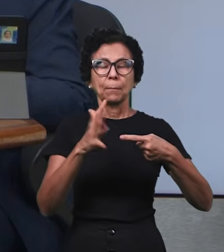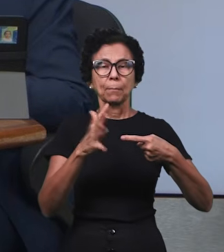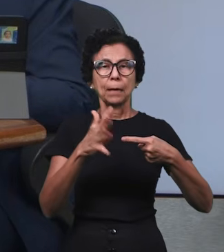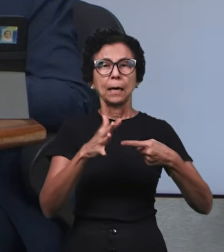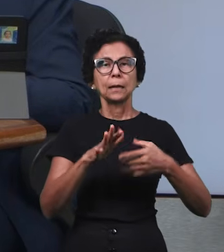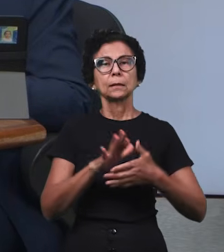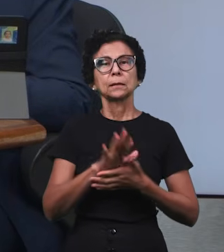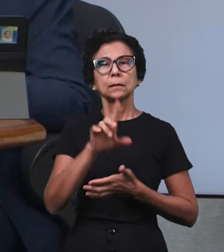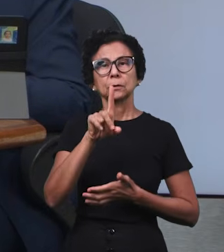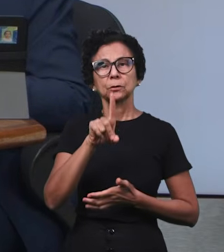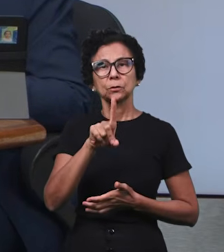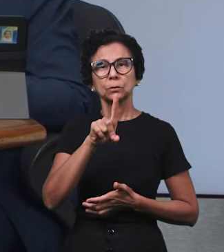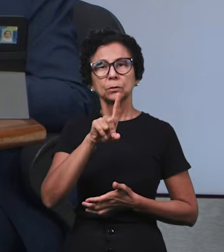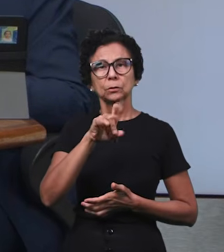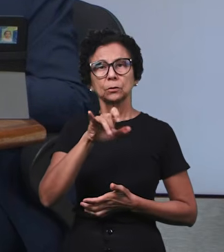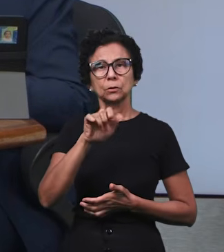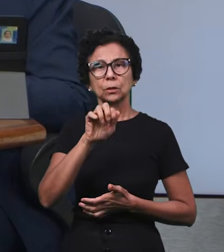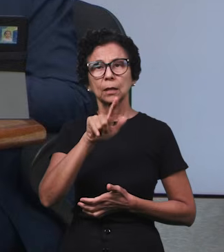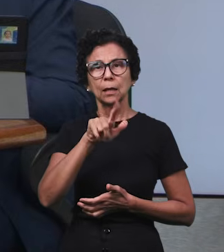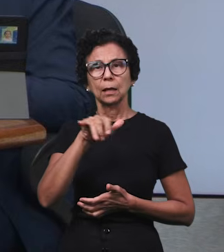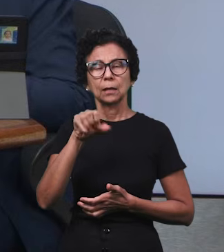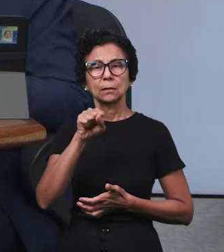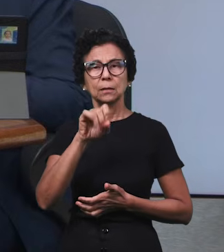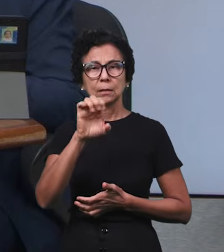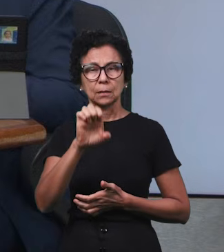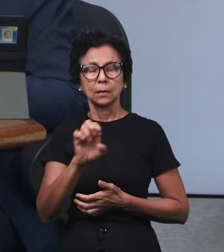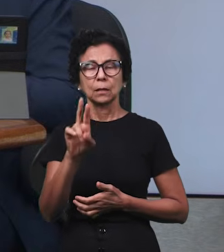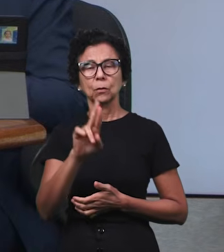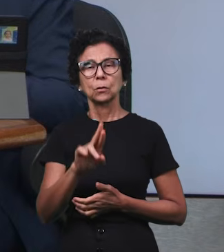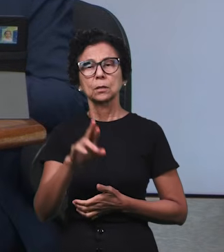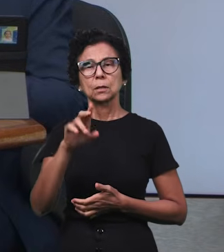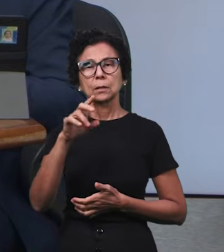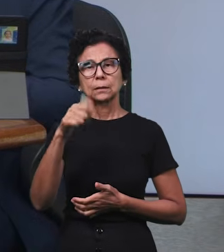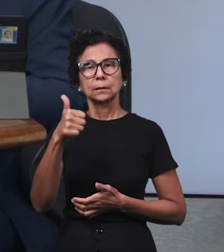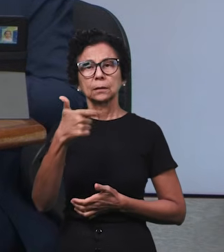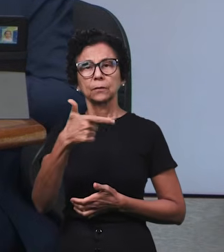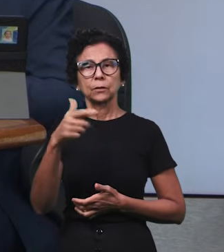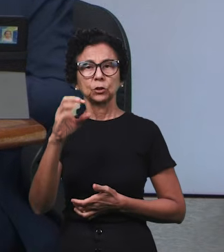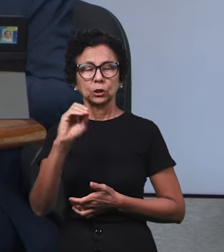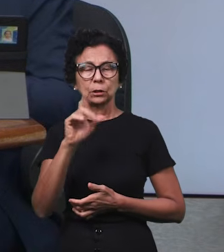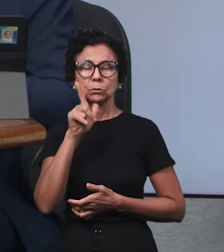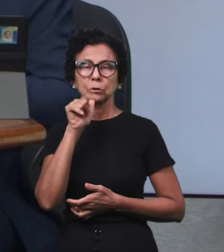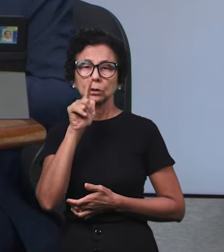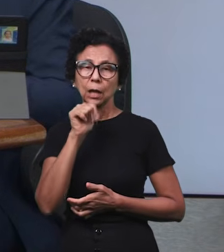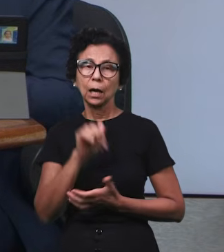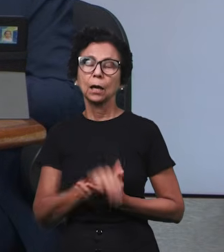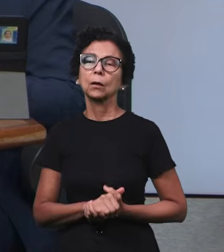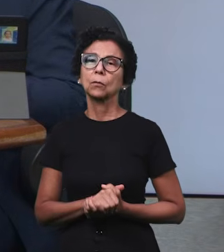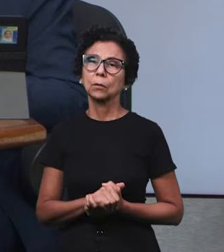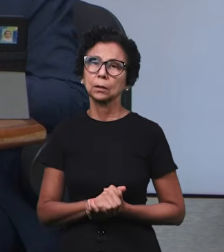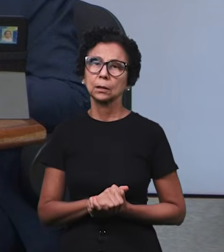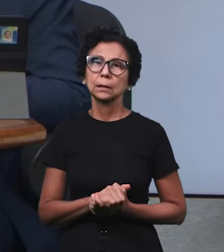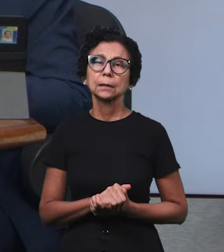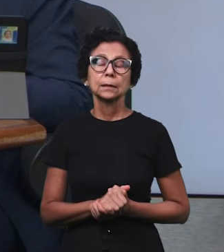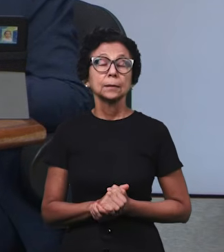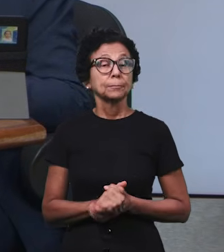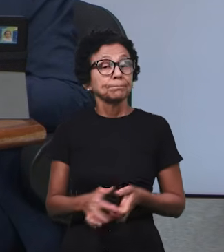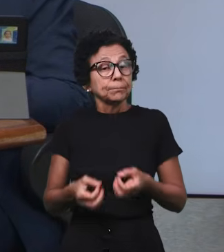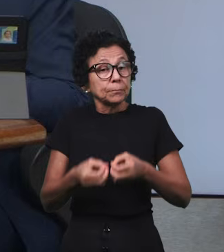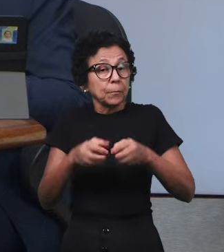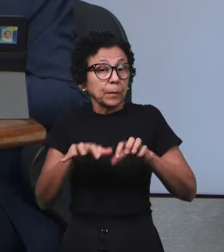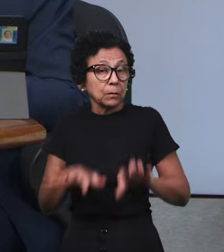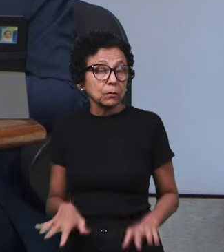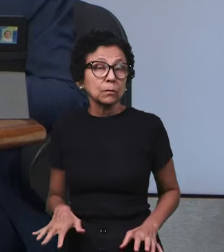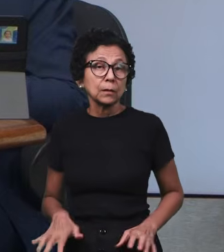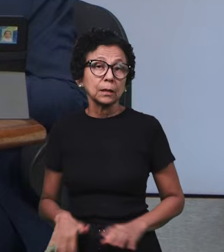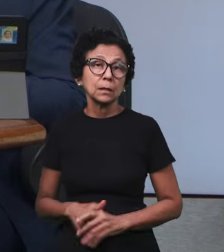diálise, durante uma sessão, ela usa 120 litros de água. Então, é muita coisa, né? Então, isso prejudica,